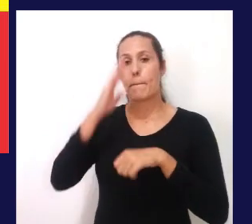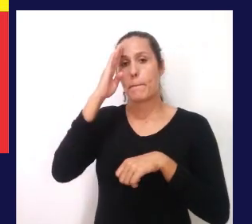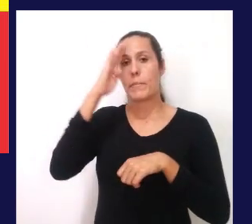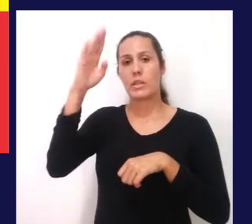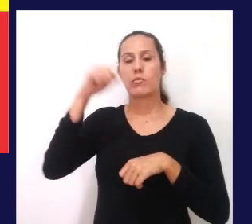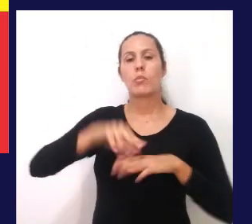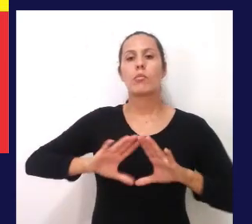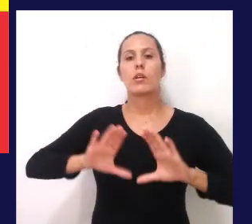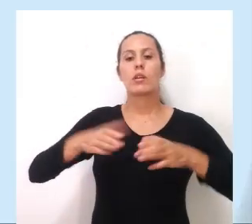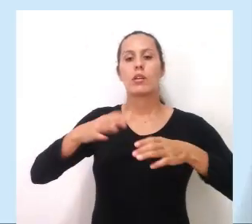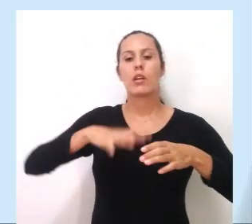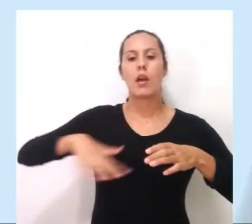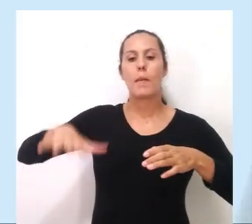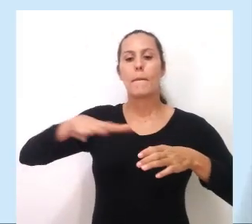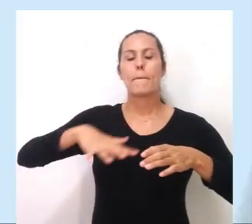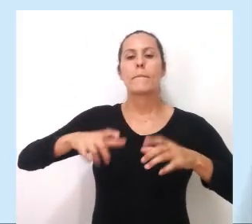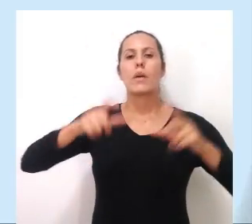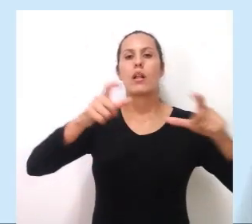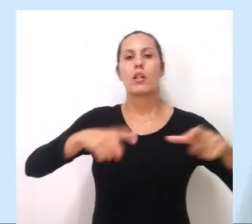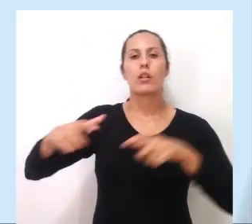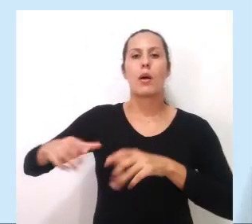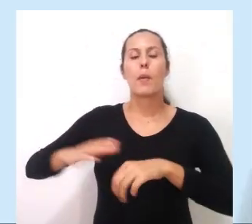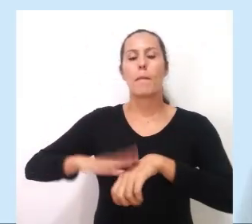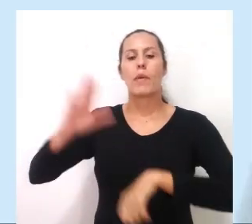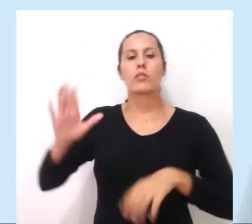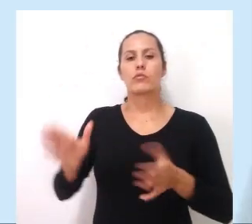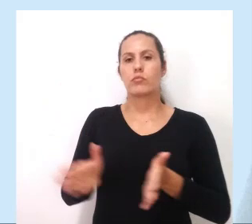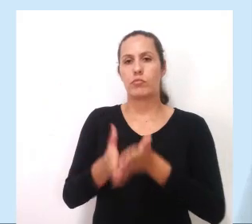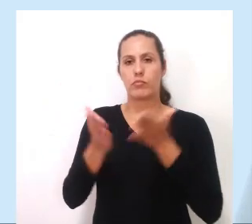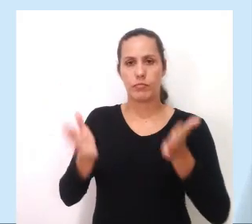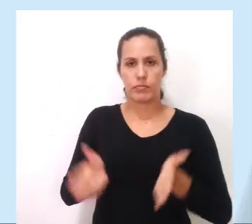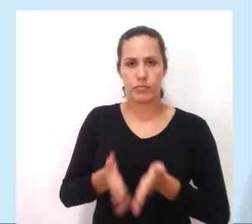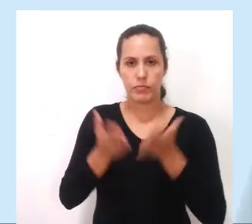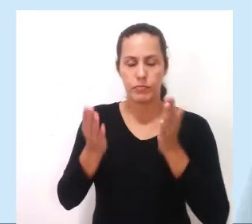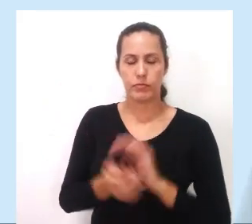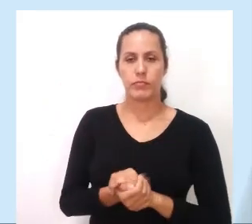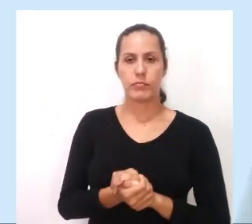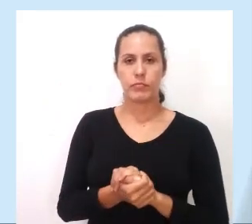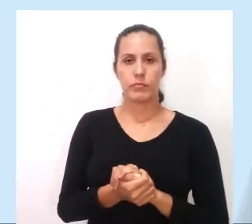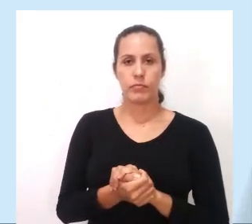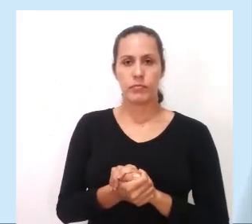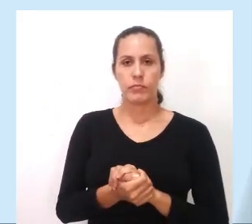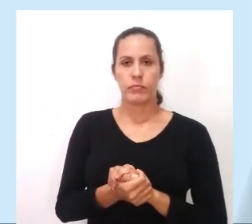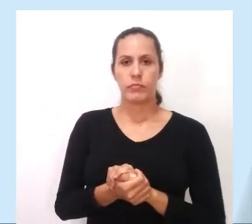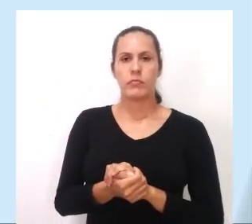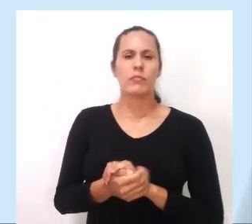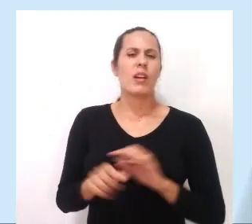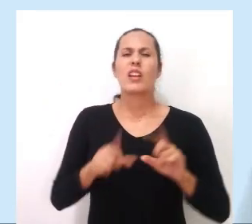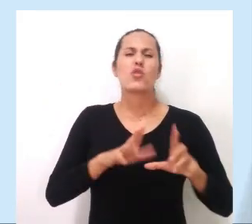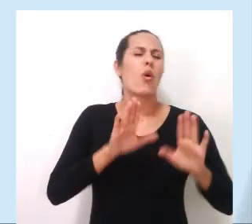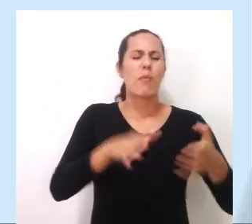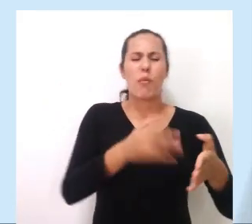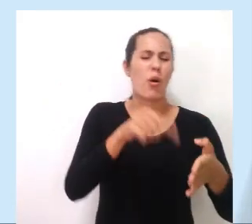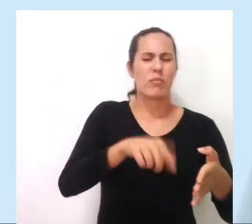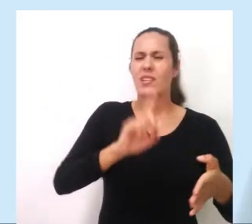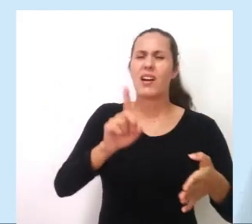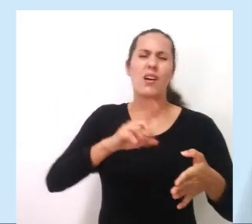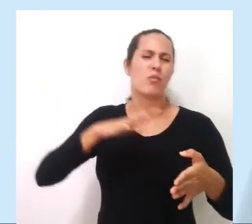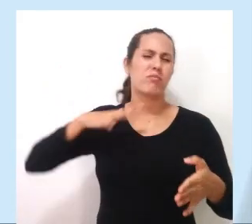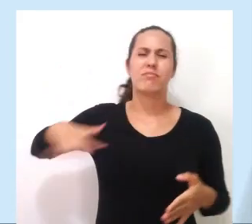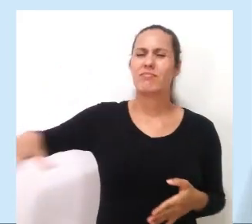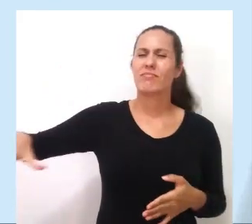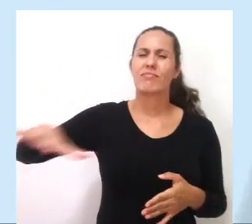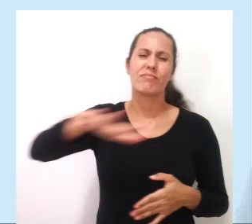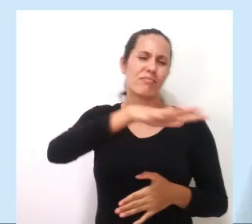são mais pobres. É mais precoce sim, tanto nos bairros que são mais pobres, em todos os bairros,